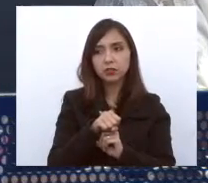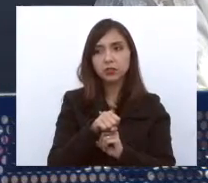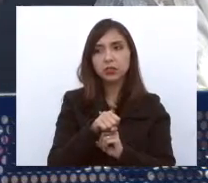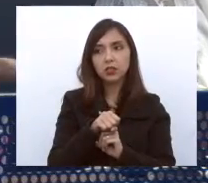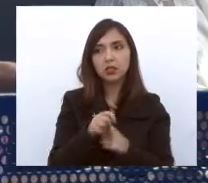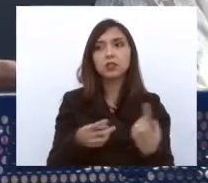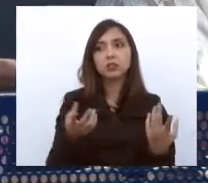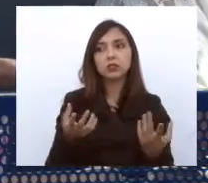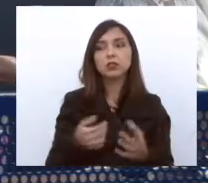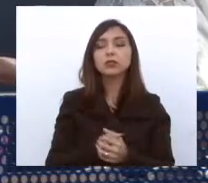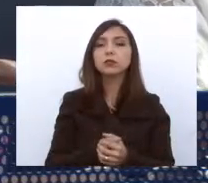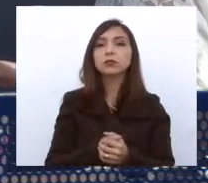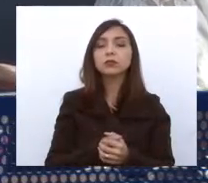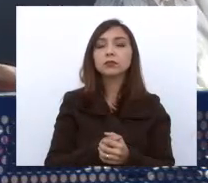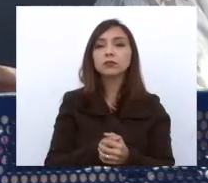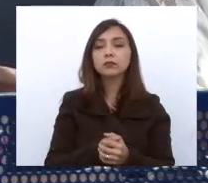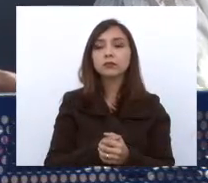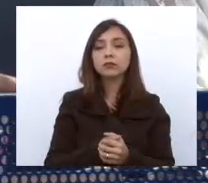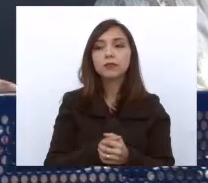é a melhor parte.